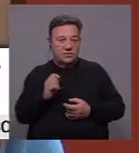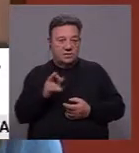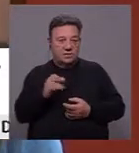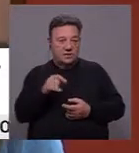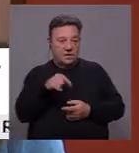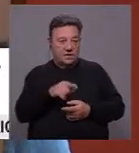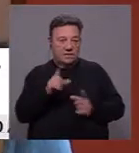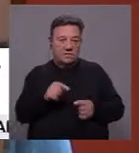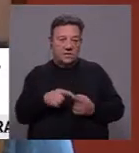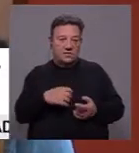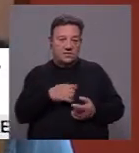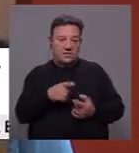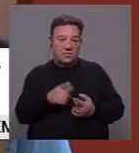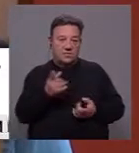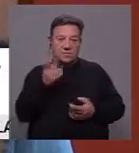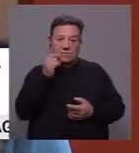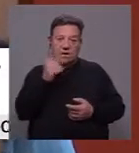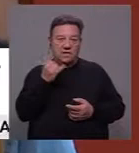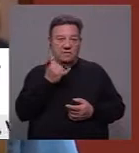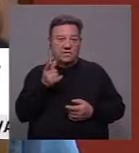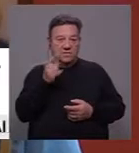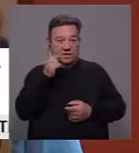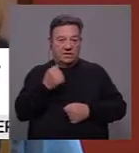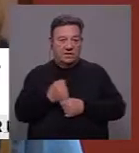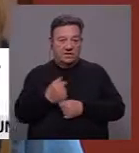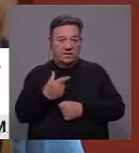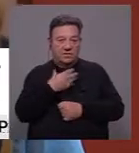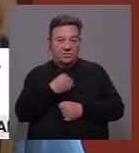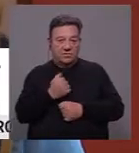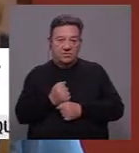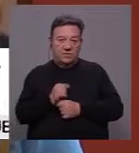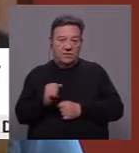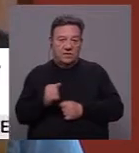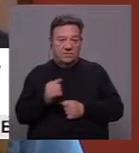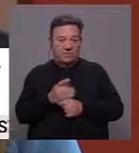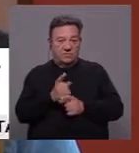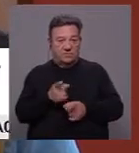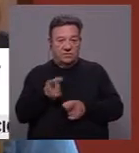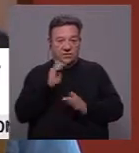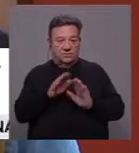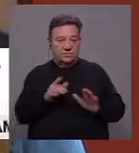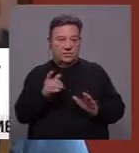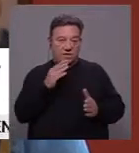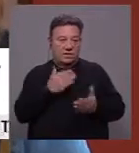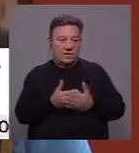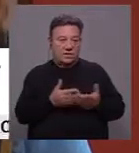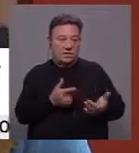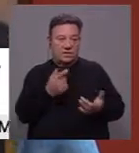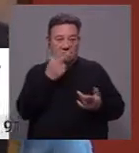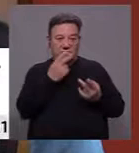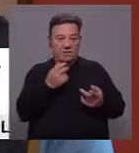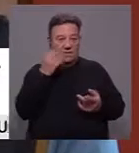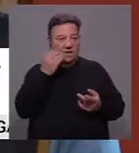eu acho que tem sentimento também de um pai feliz, porque é um pai que trabalha e que tem gosto pelo trabalho, por isso esta exposição vai deixar o